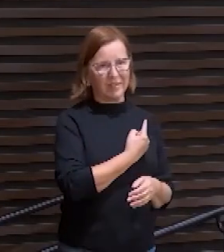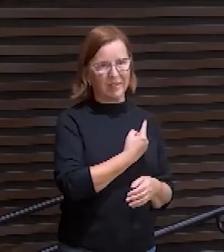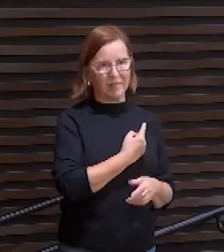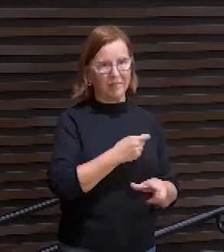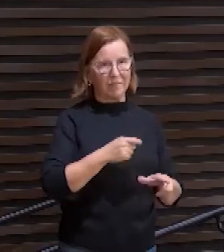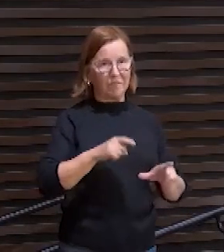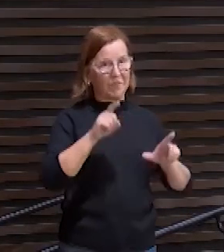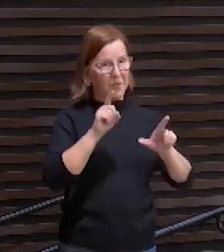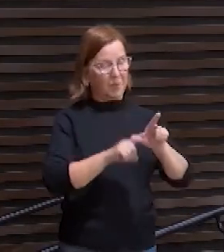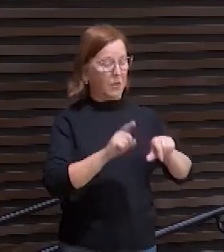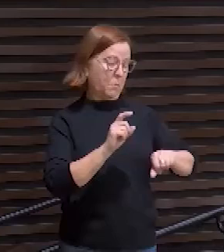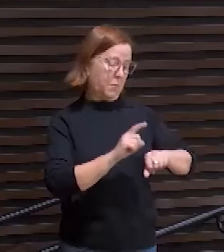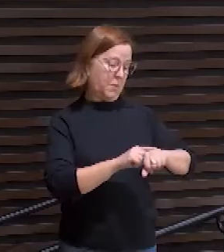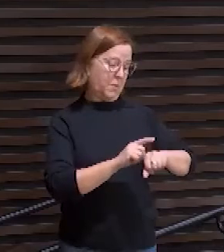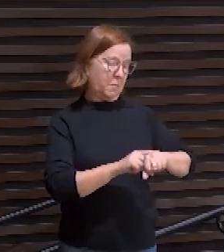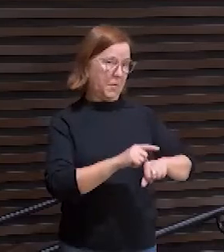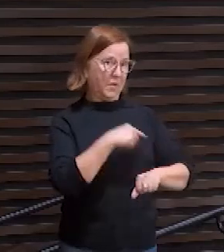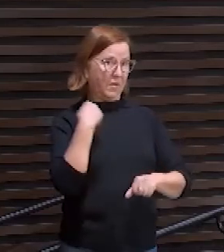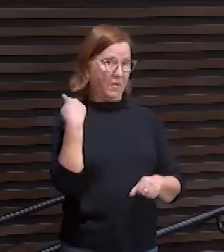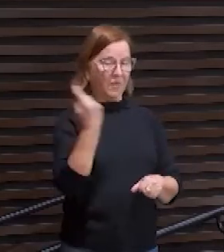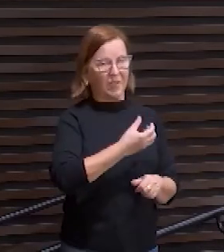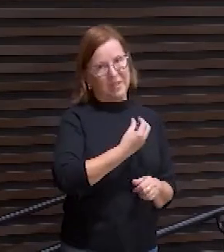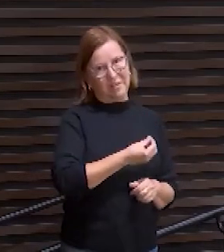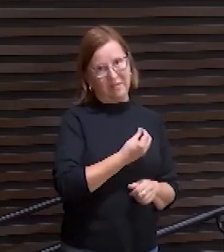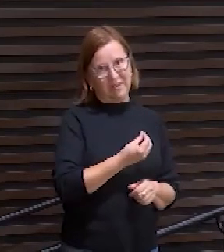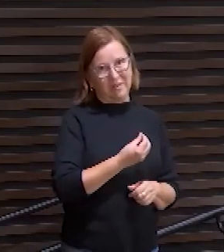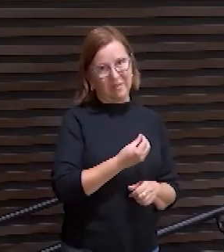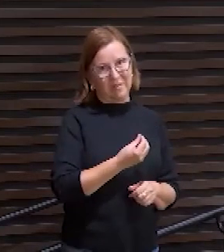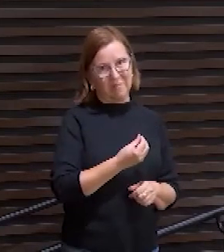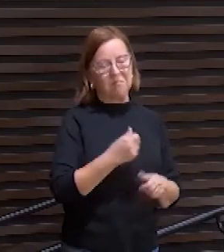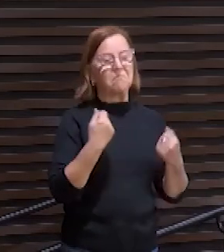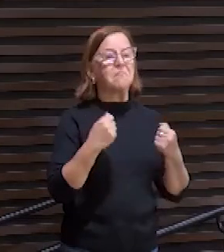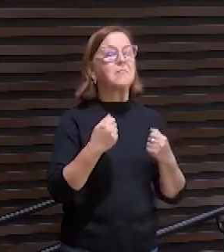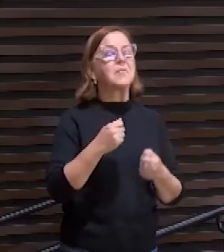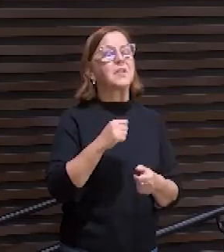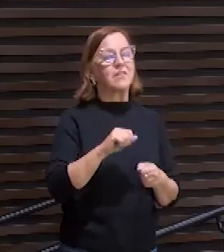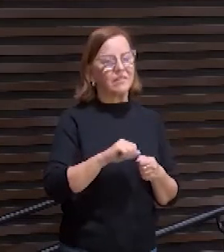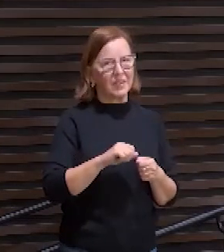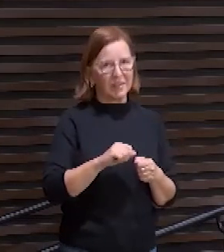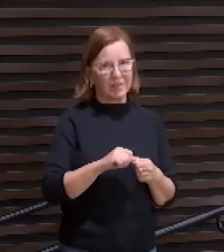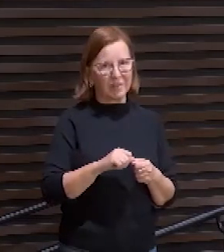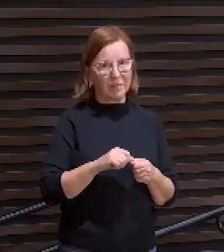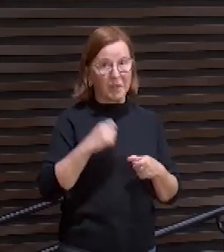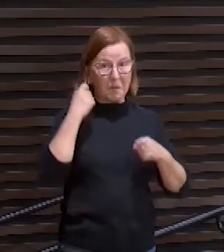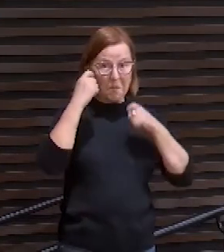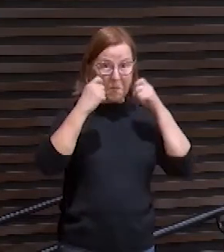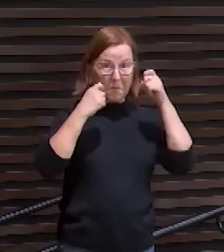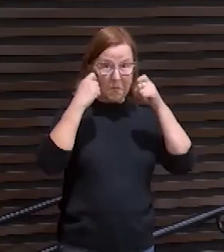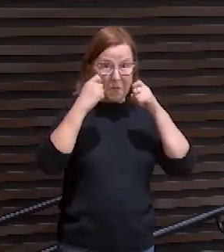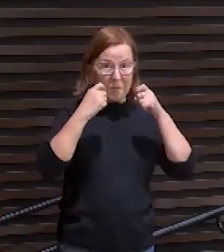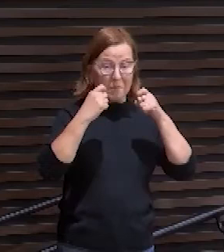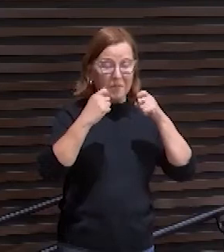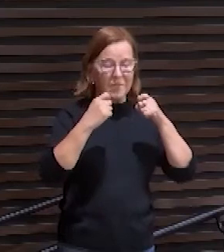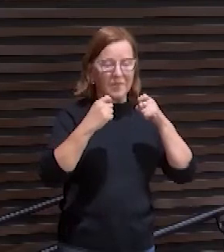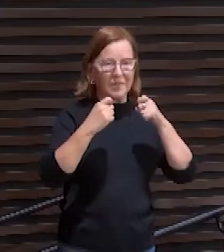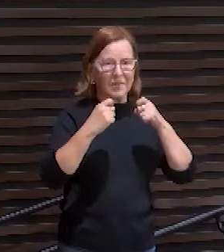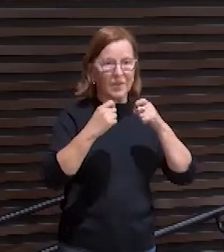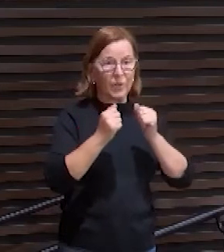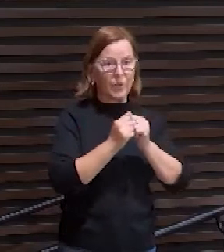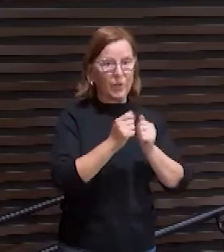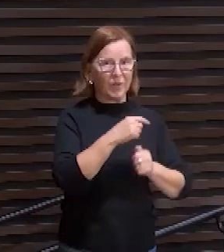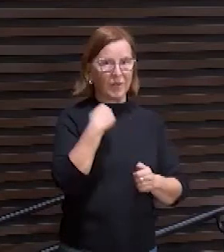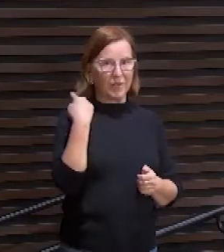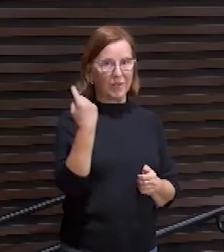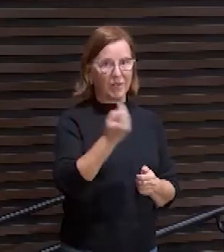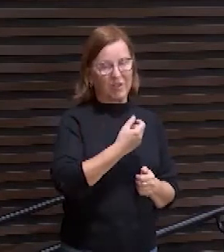dependendo do momento da nossa caminhada, deveríamos fazer, se preocupamos com a nossa